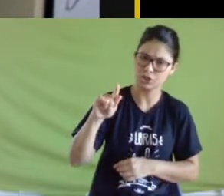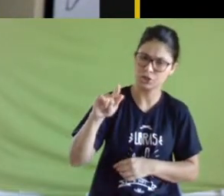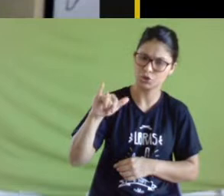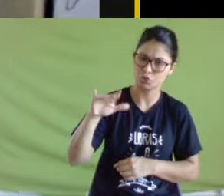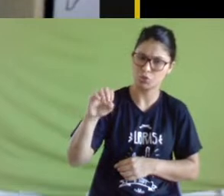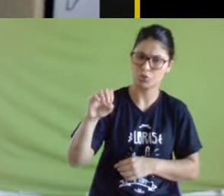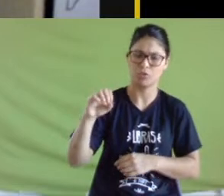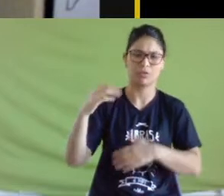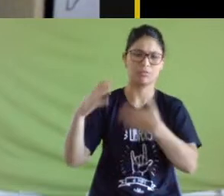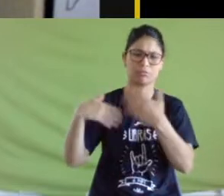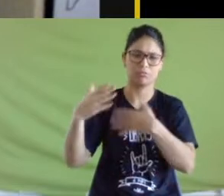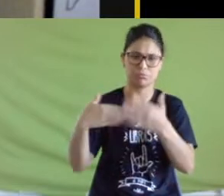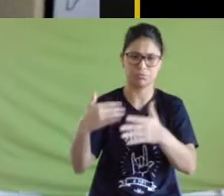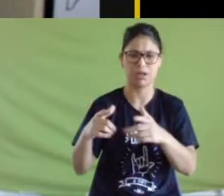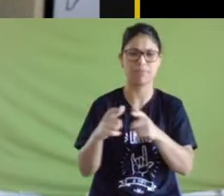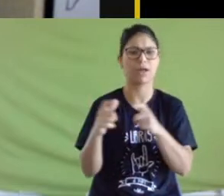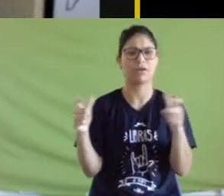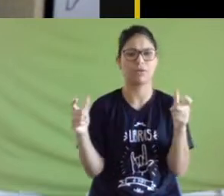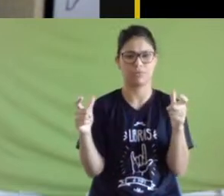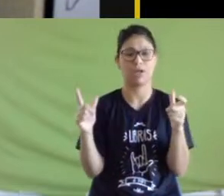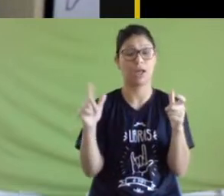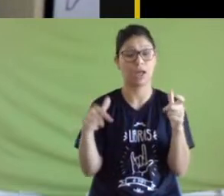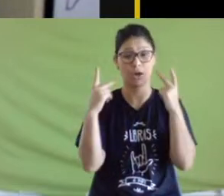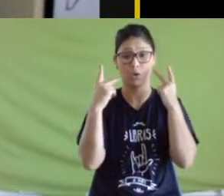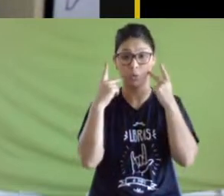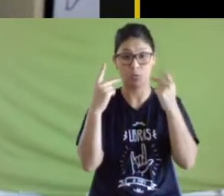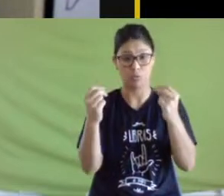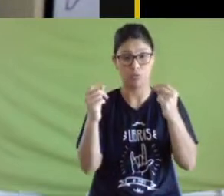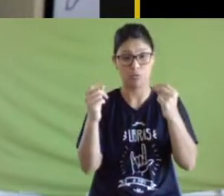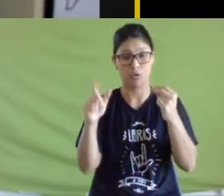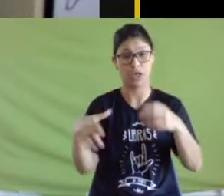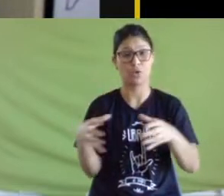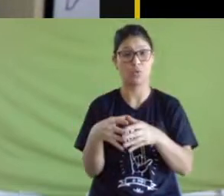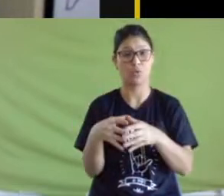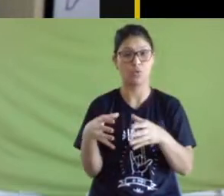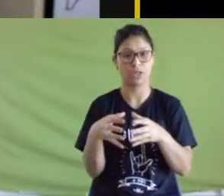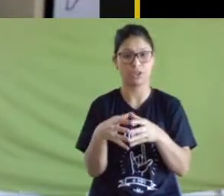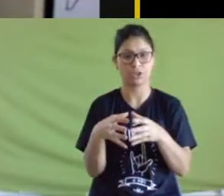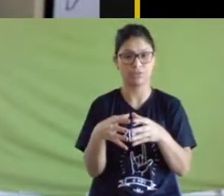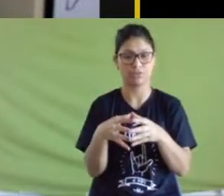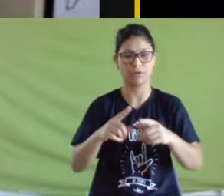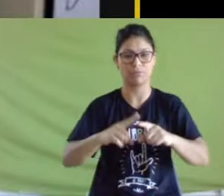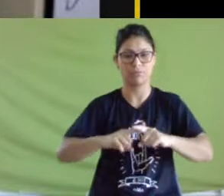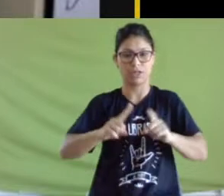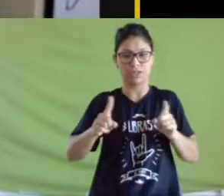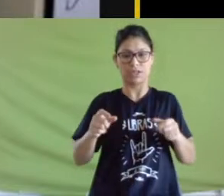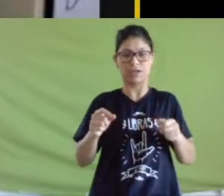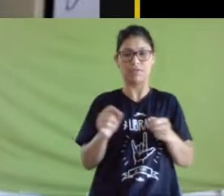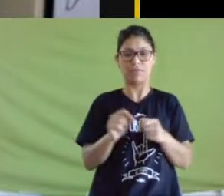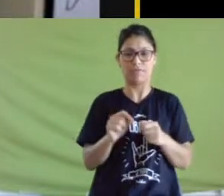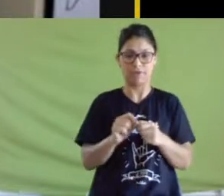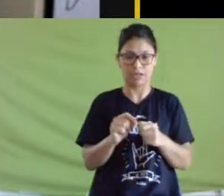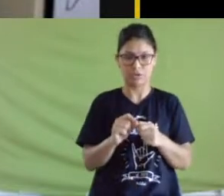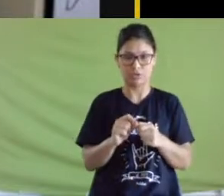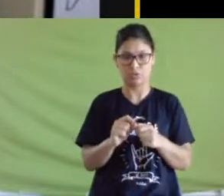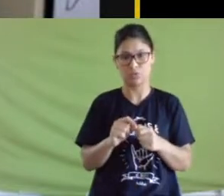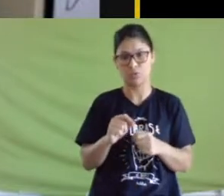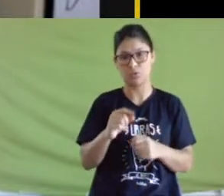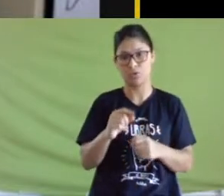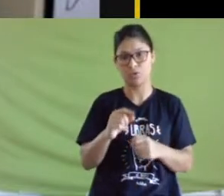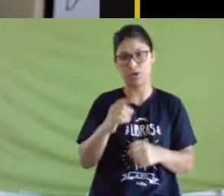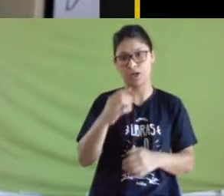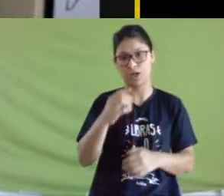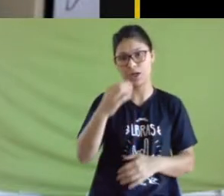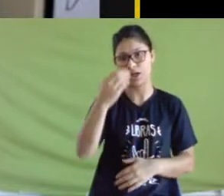sistematizando tudo, mas eles são comuns, porque são coletivos, mas eles são feitos segundo a doutrina dos